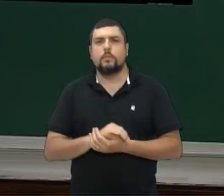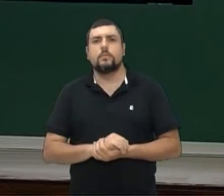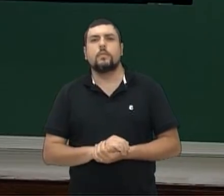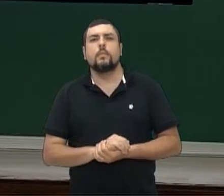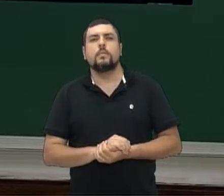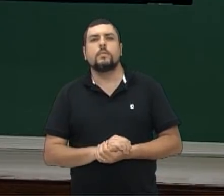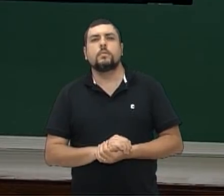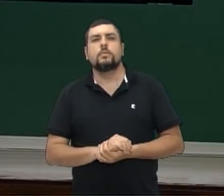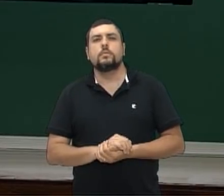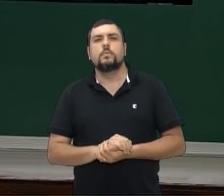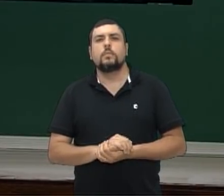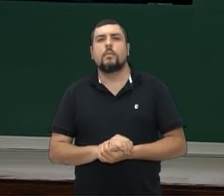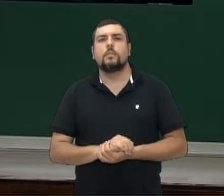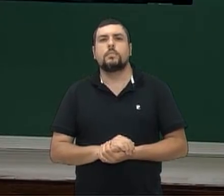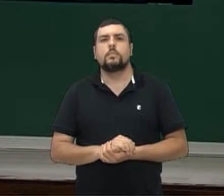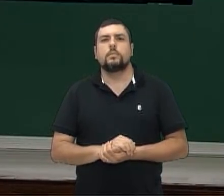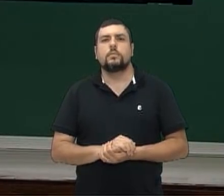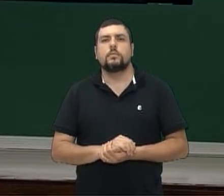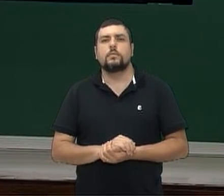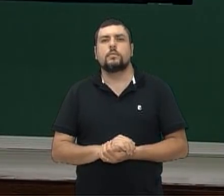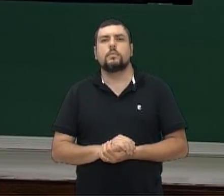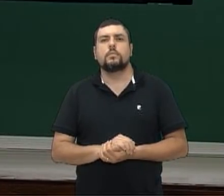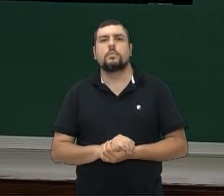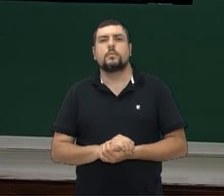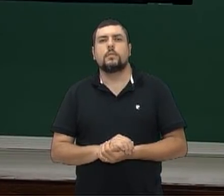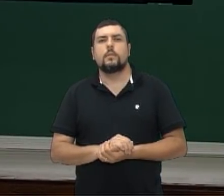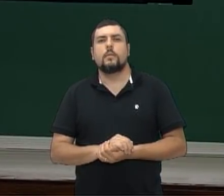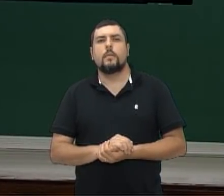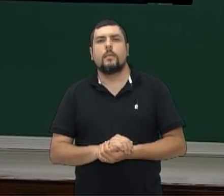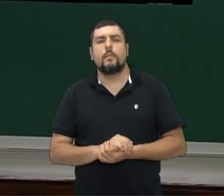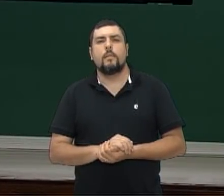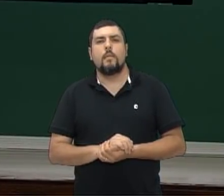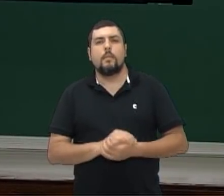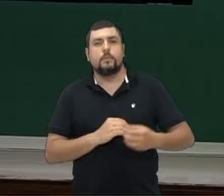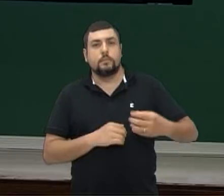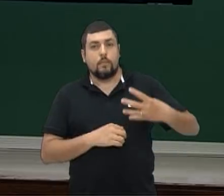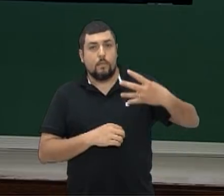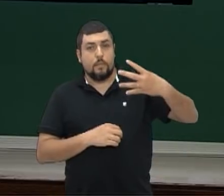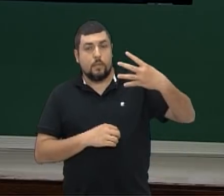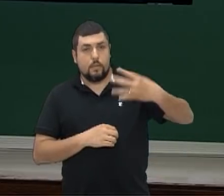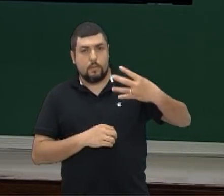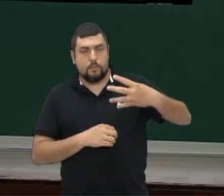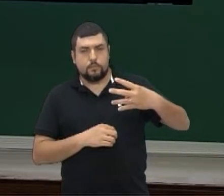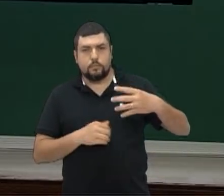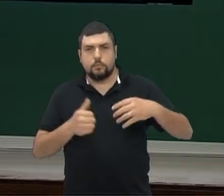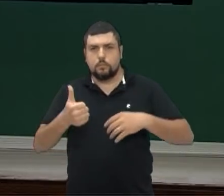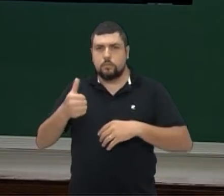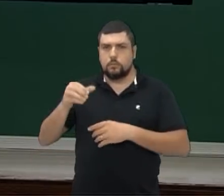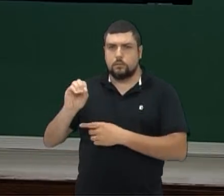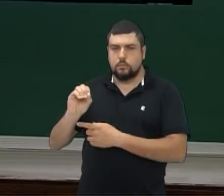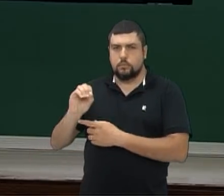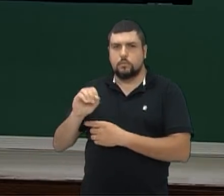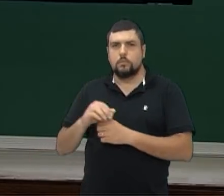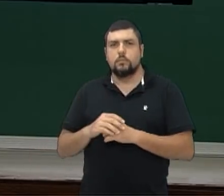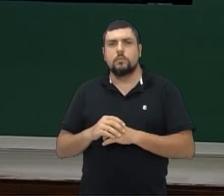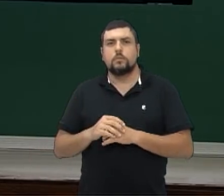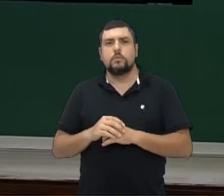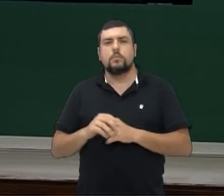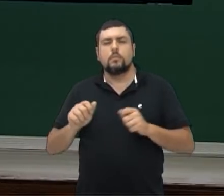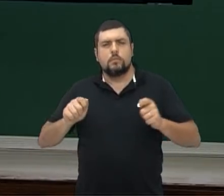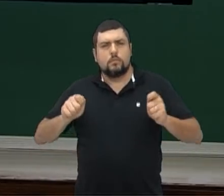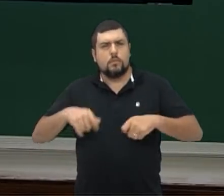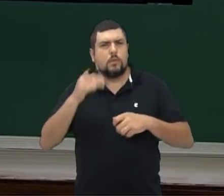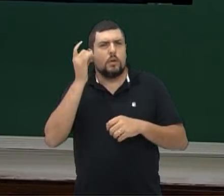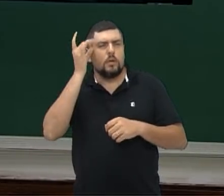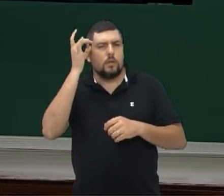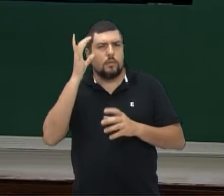fechar essa figura. O perímetro da figura 4 é 10. Essa aqui a gente pode contar, é bem facinho,